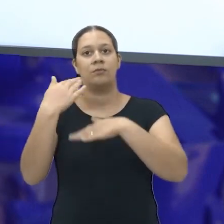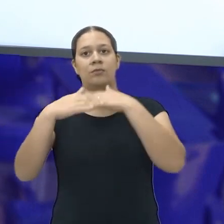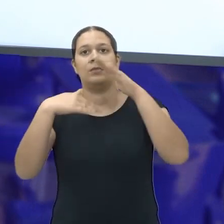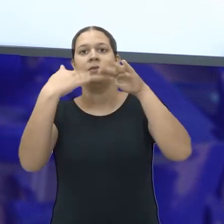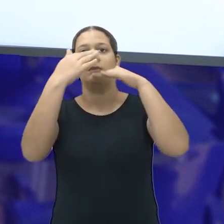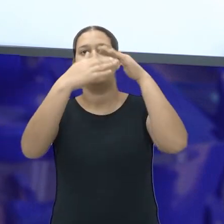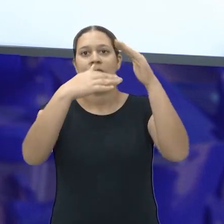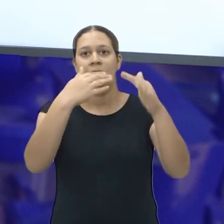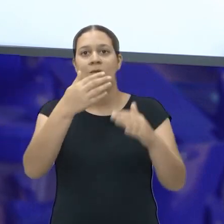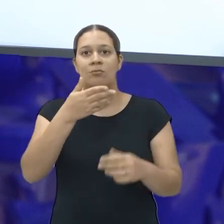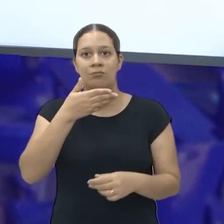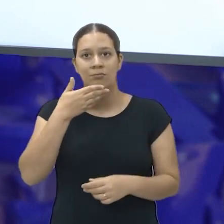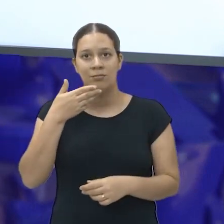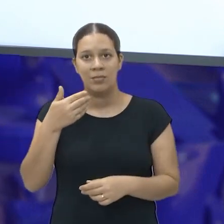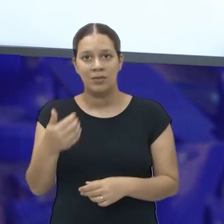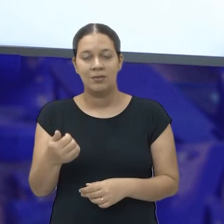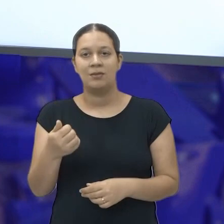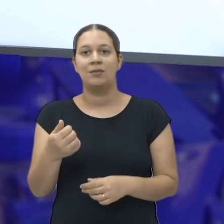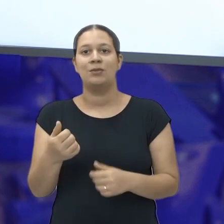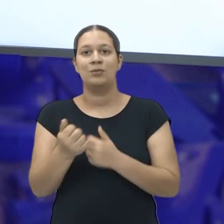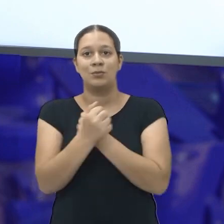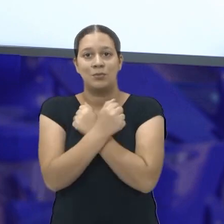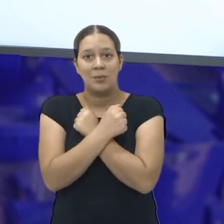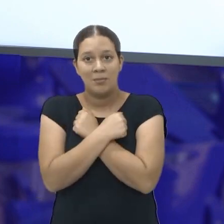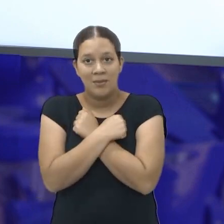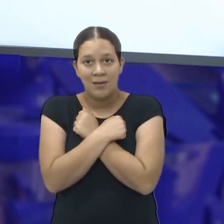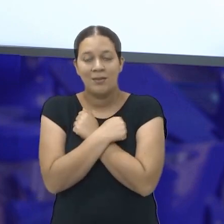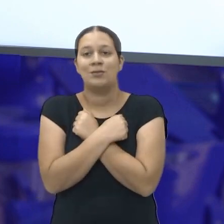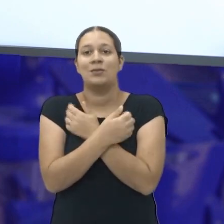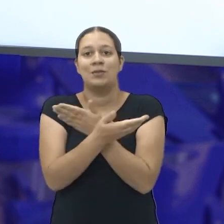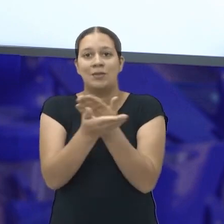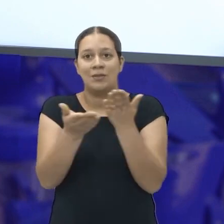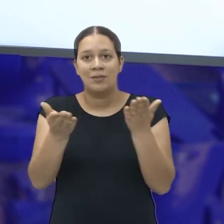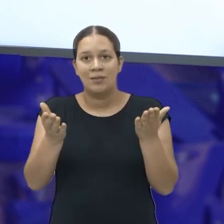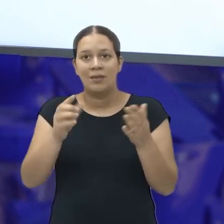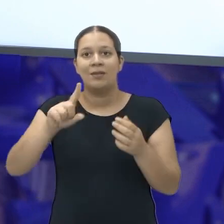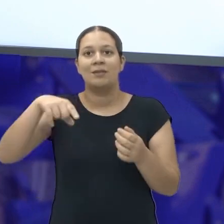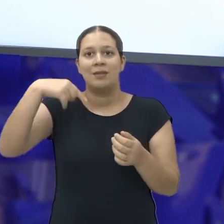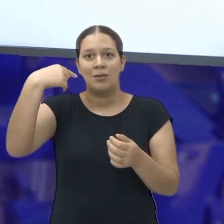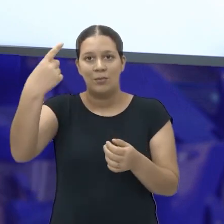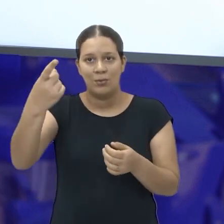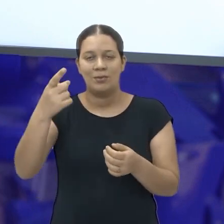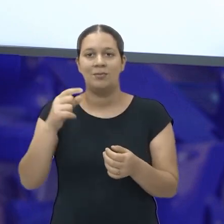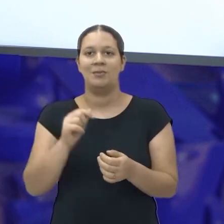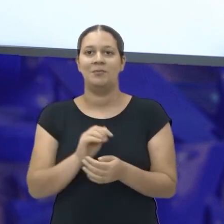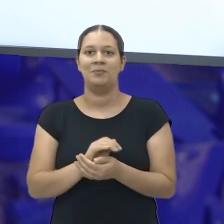melhor. Ok, gente? Um grande abraço para vocês e até a próxima aula.